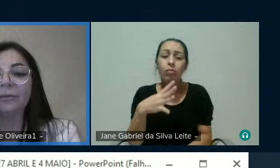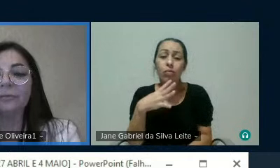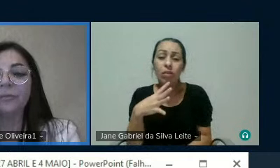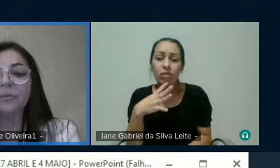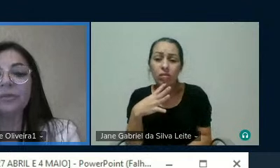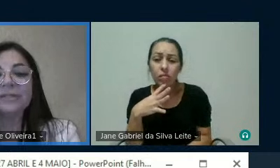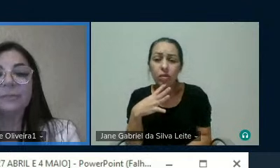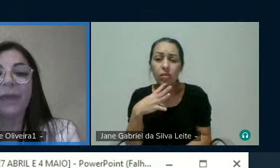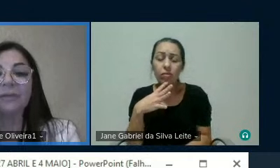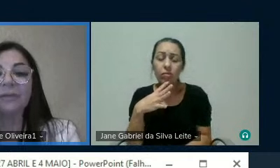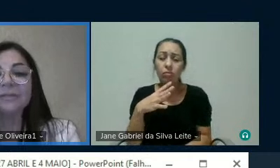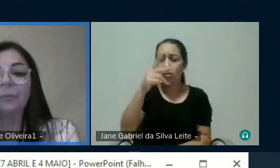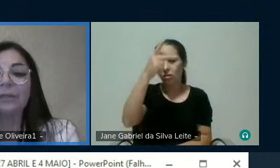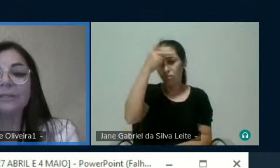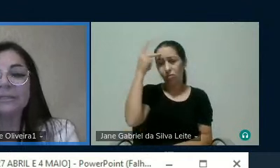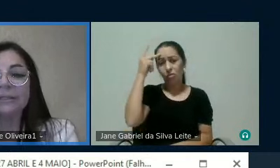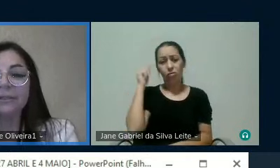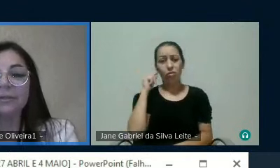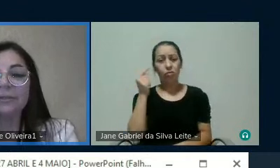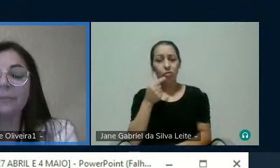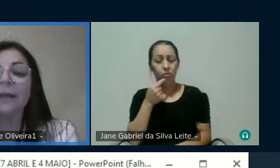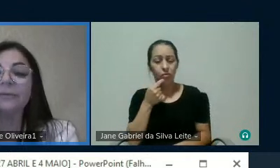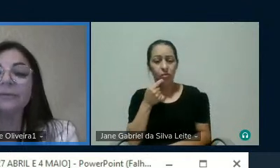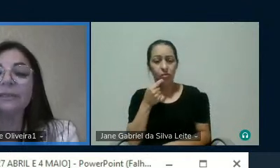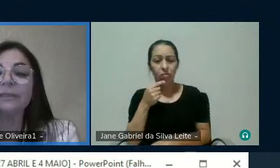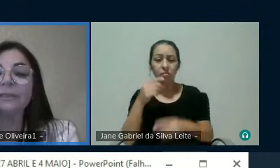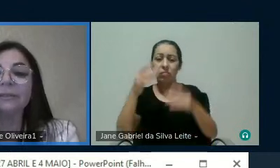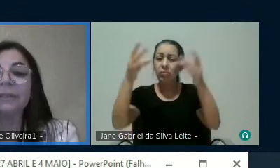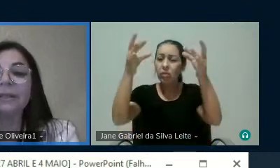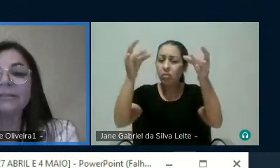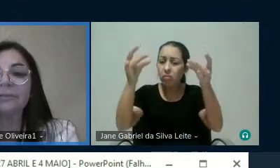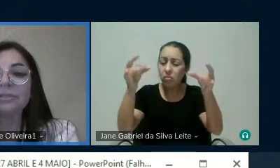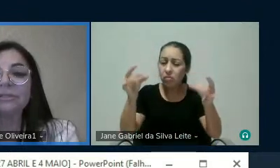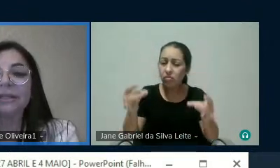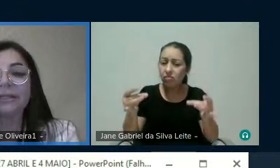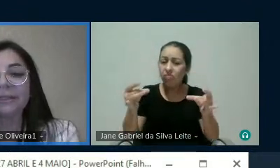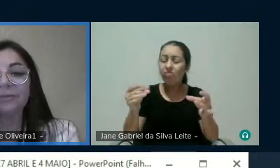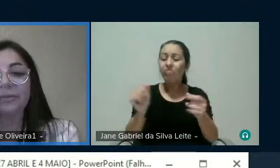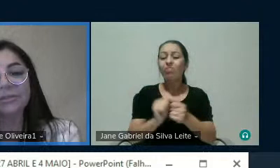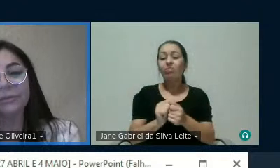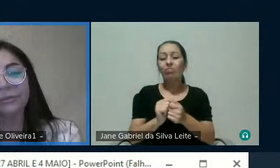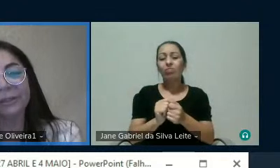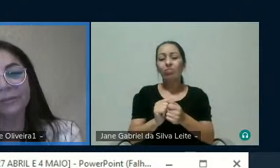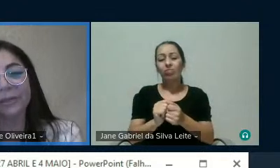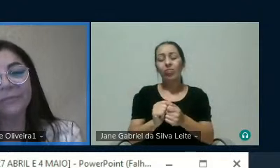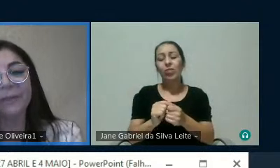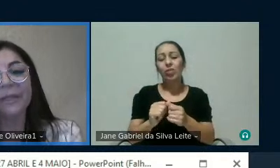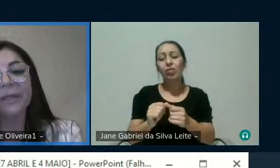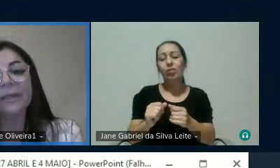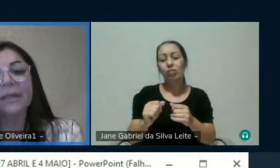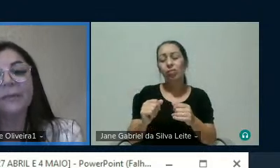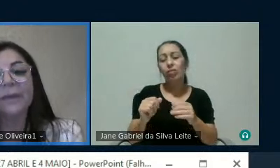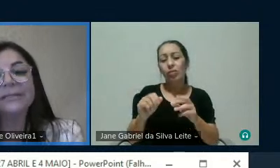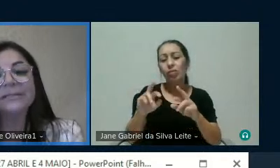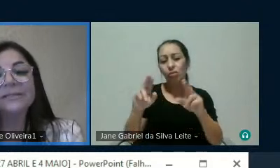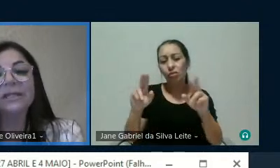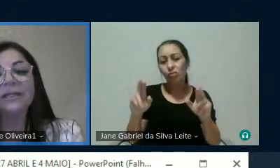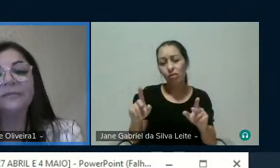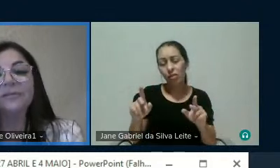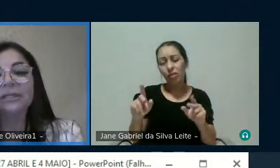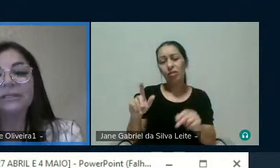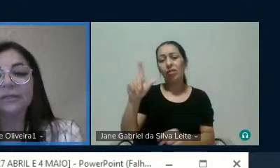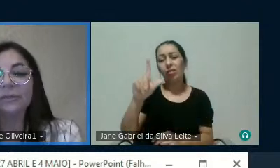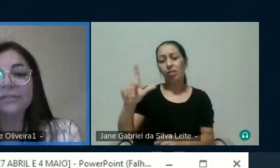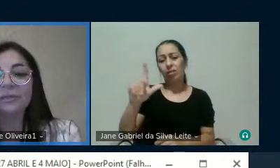é um dos aspectos que podem ser contemplados na questão de ser literatura surda ou não, né? mas